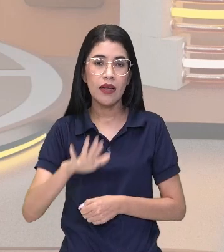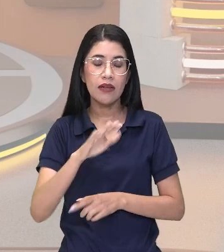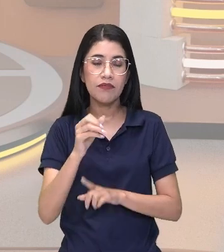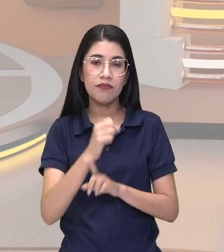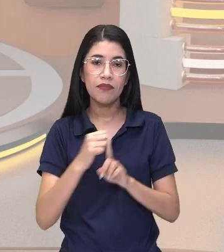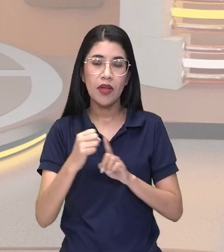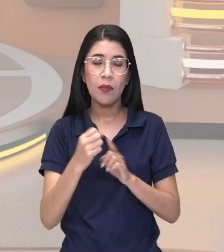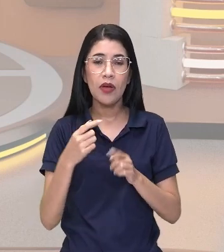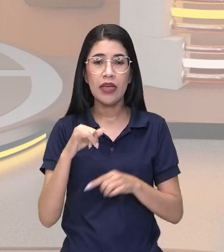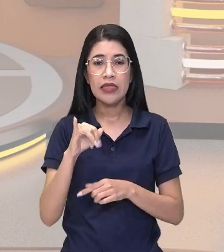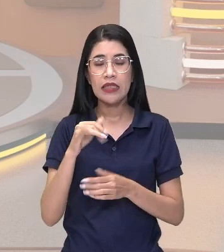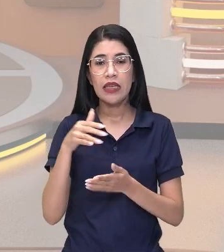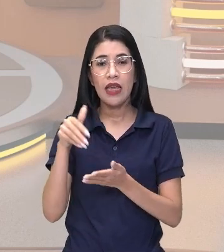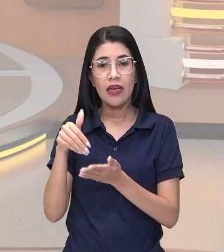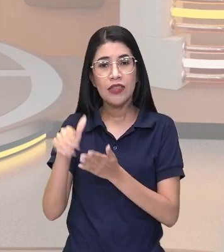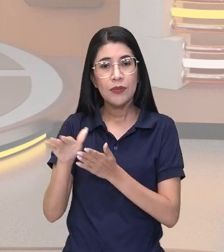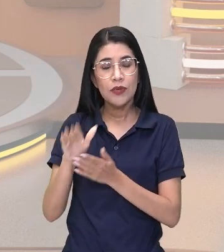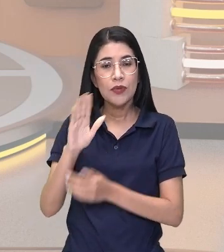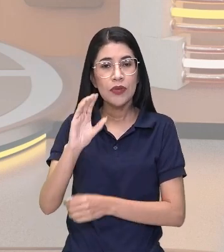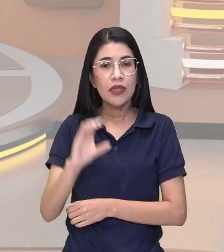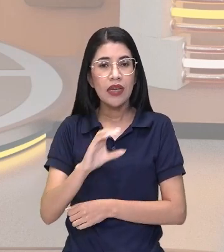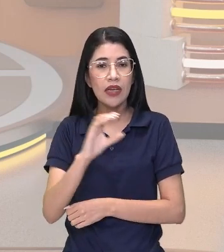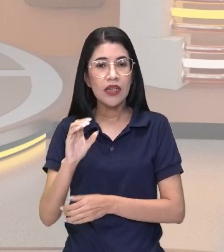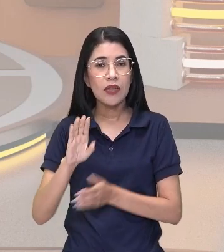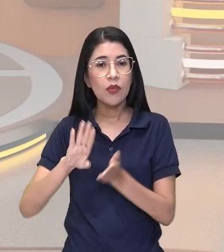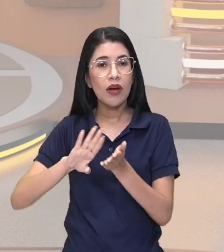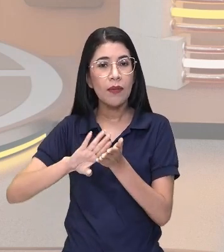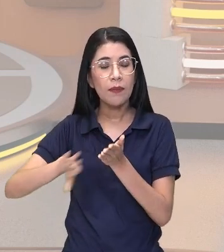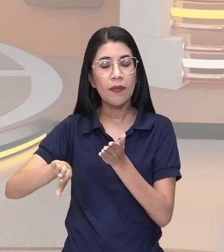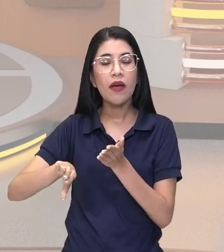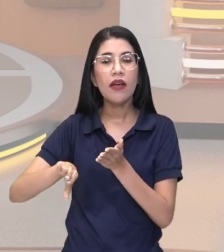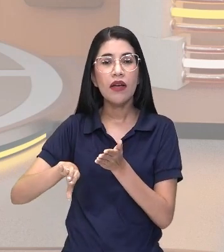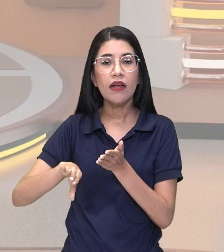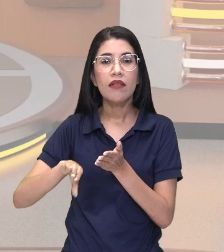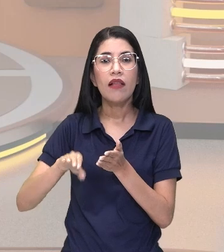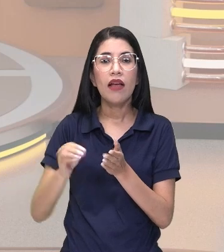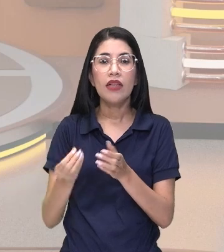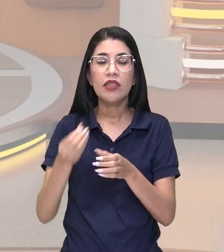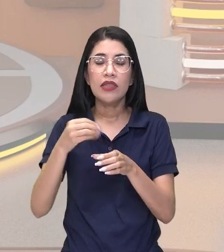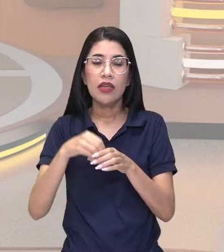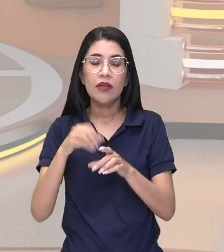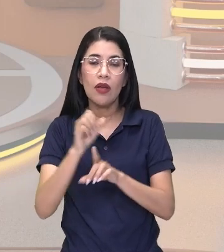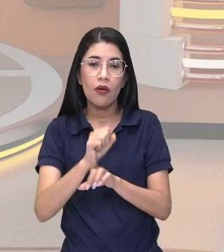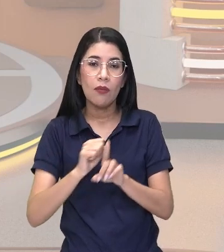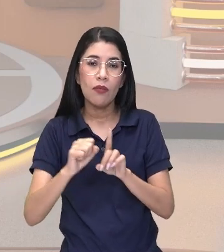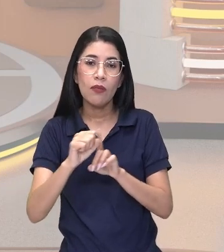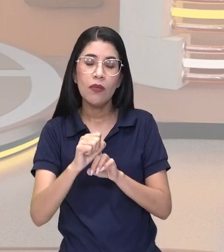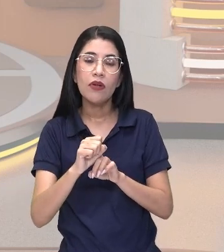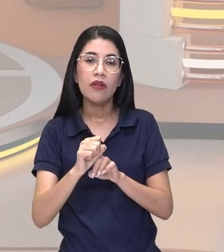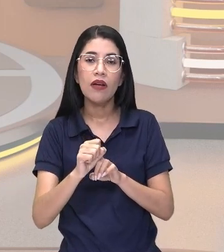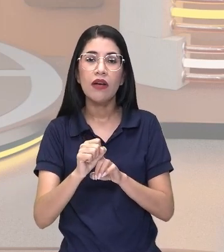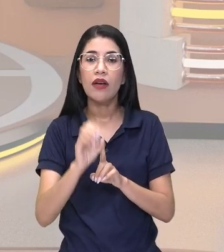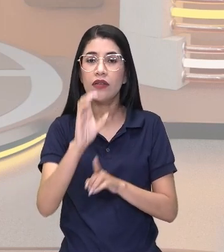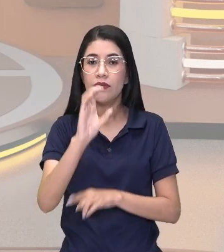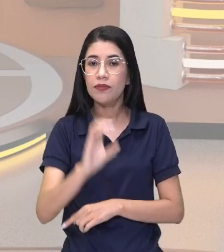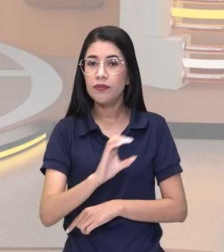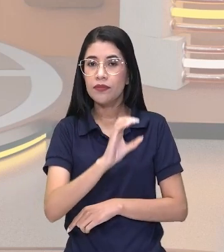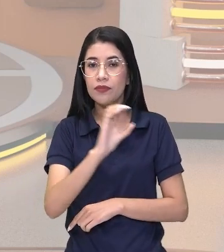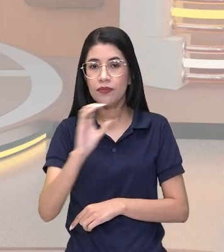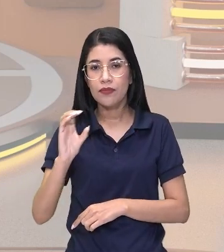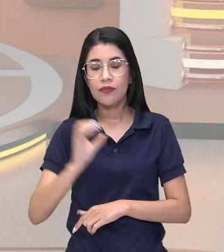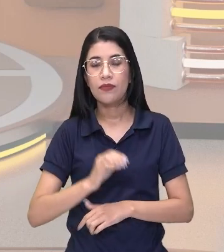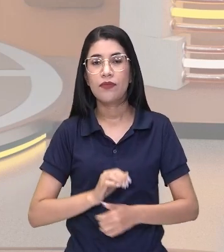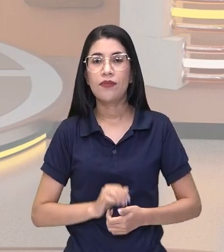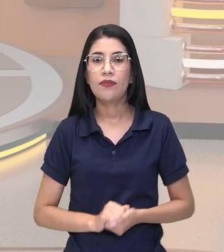era excomungado, você era tirado do anseio e do convívio da comunidade cristã, comunidade católica naquele